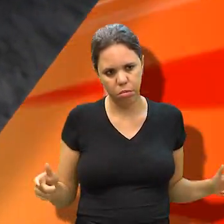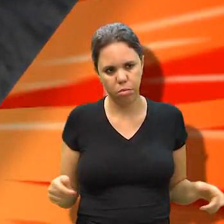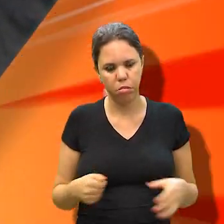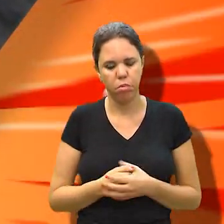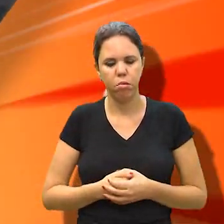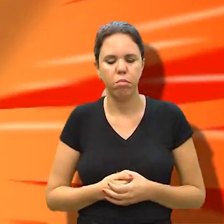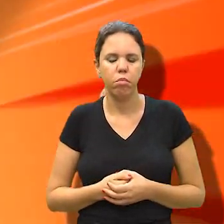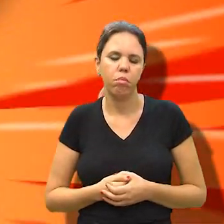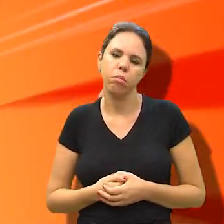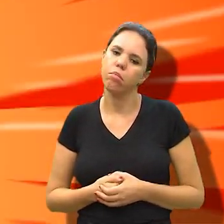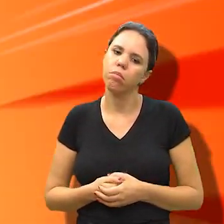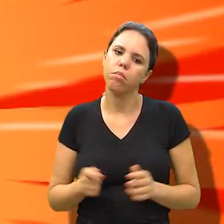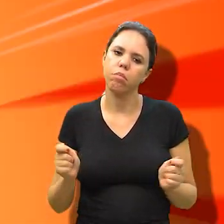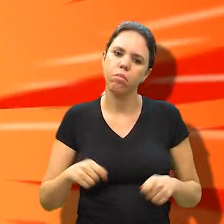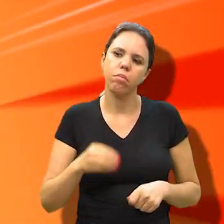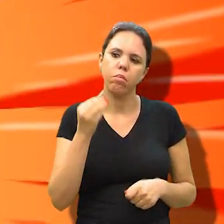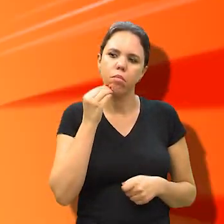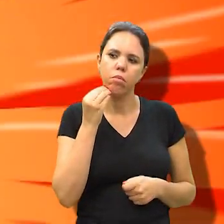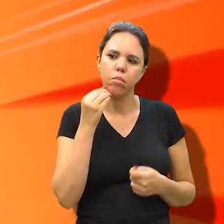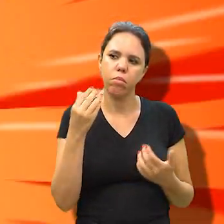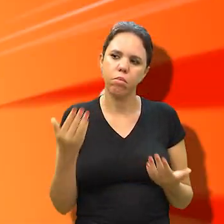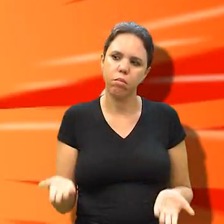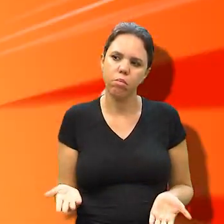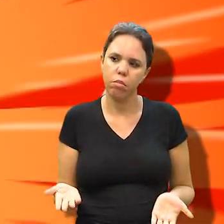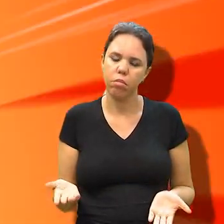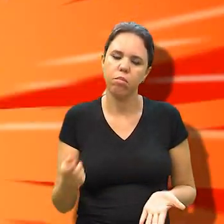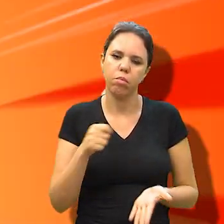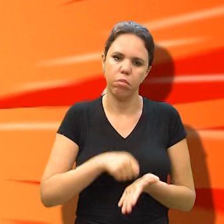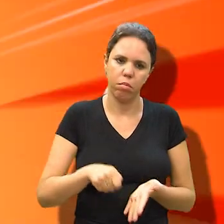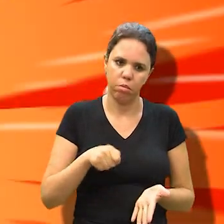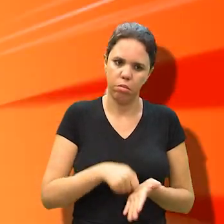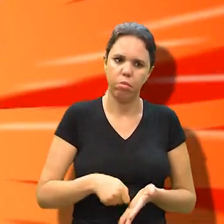leque enorme, né, de possibilidades, né,